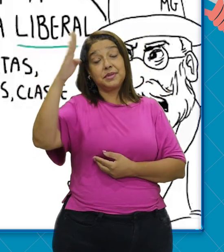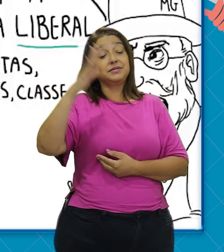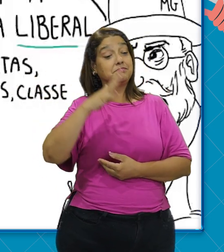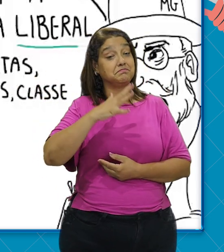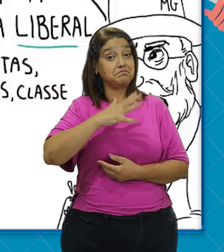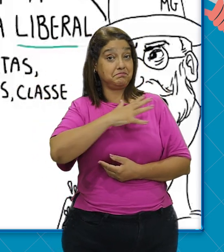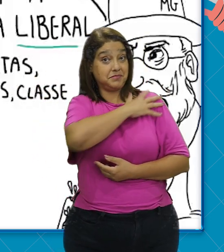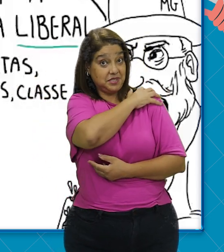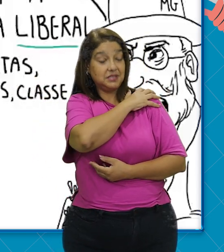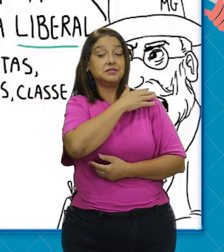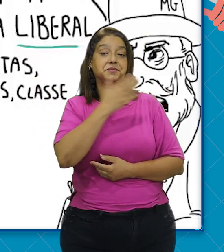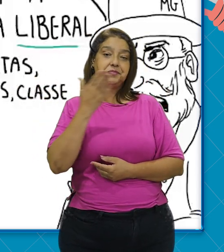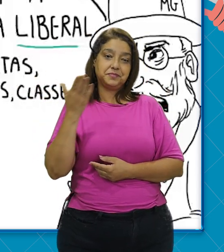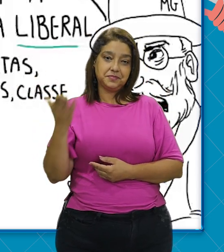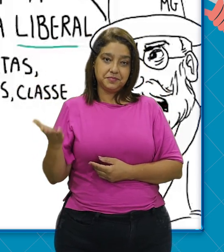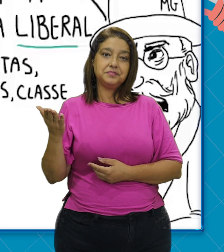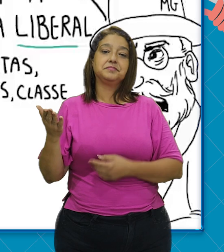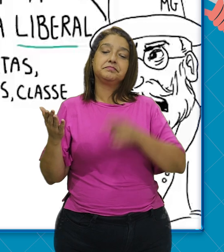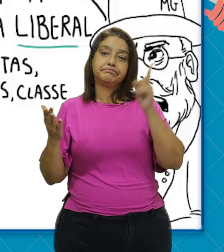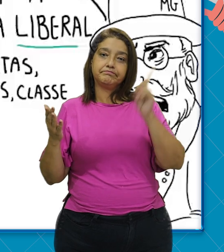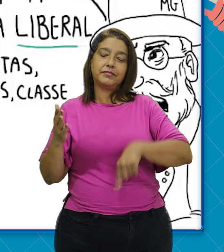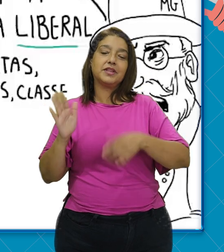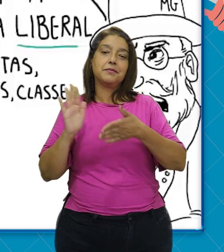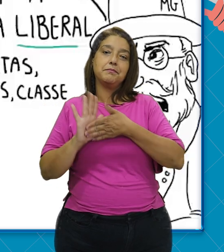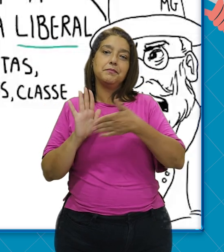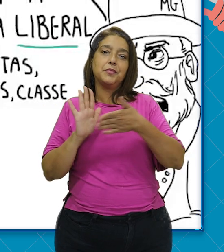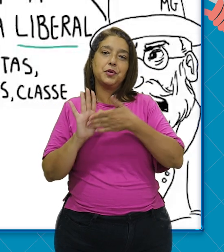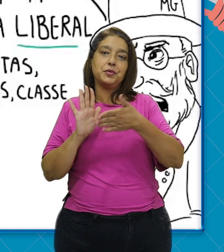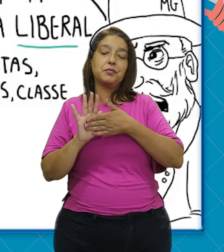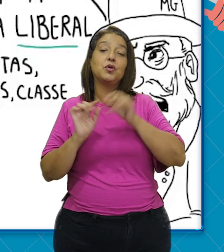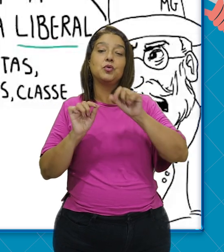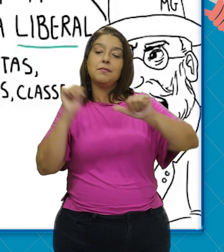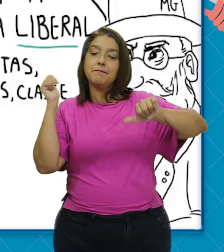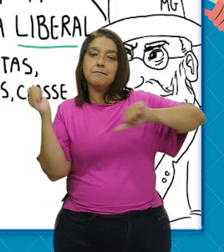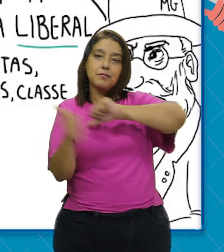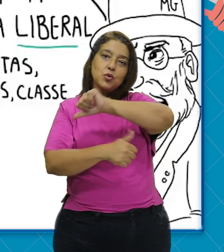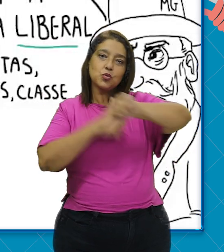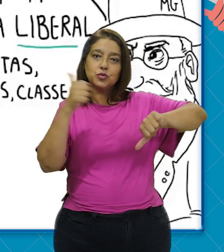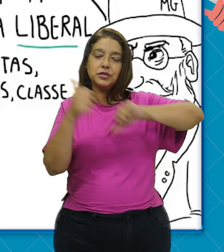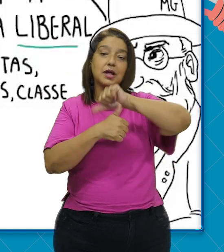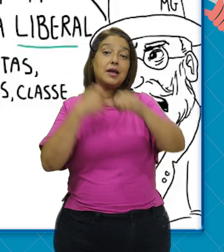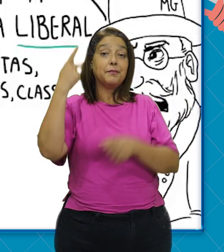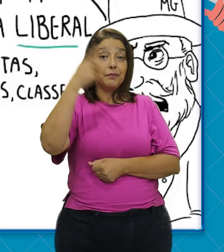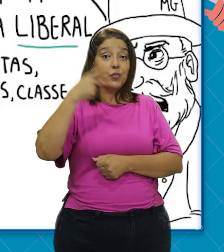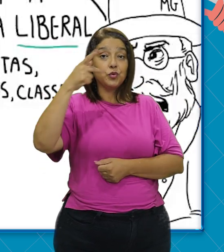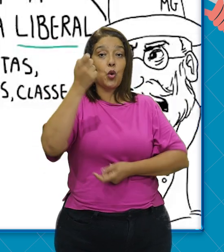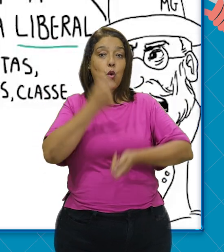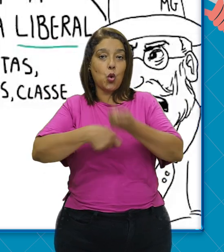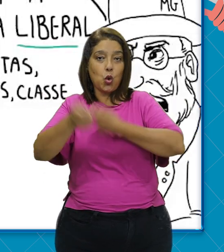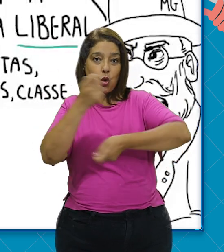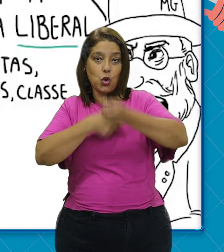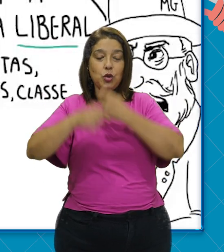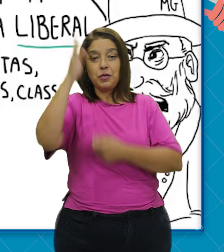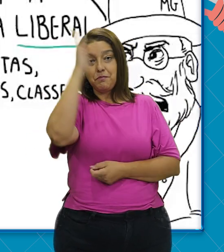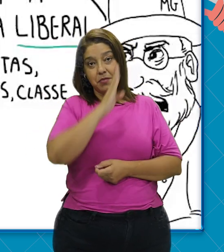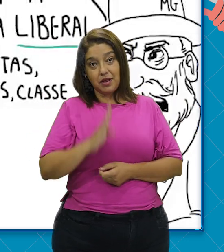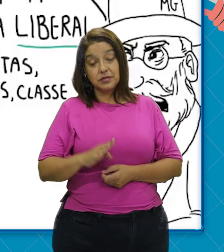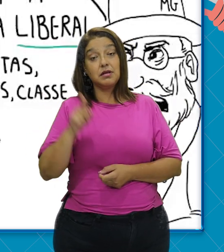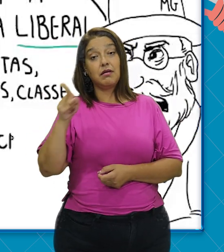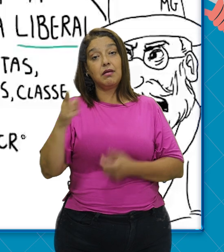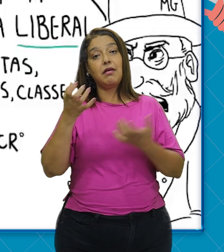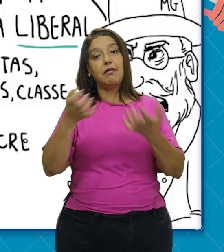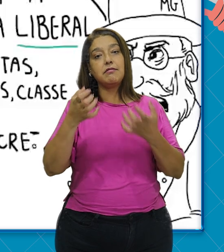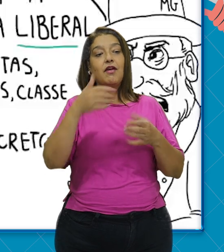era um partido de oposição que tinha como proposta reformar a política e a economia do país. A ideia deles era declarar o